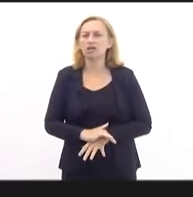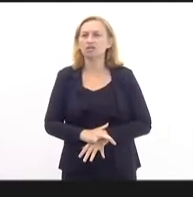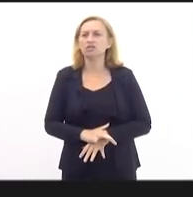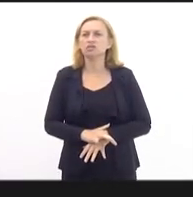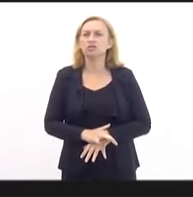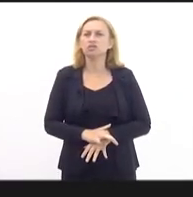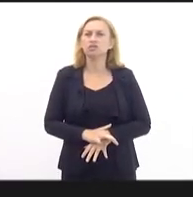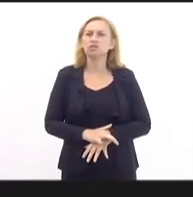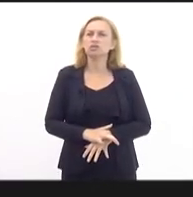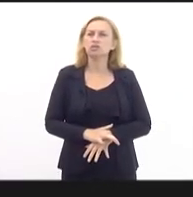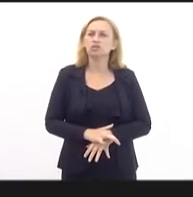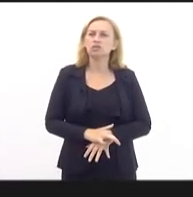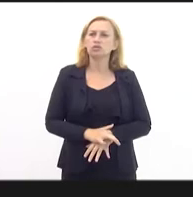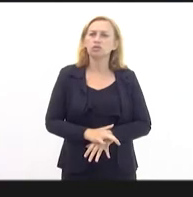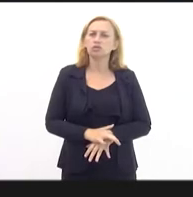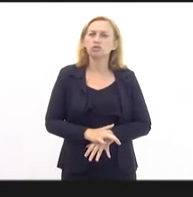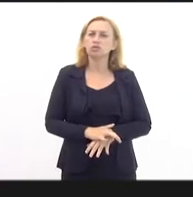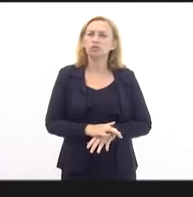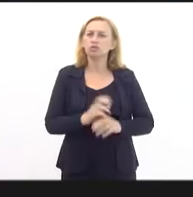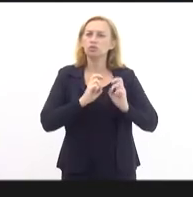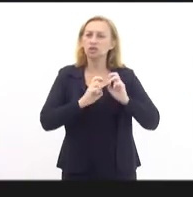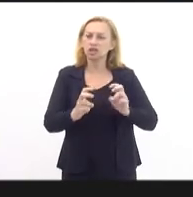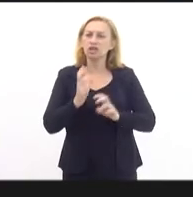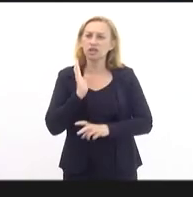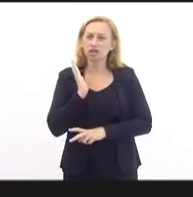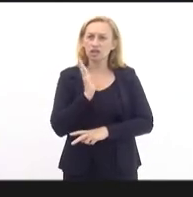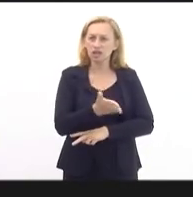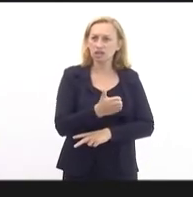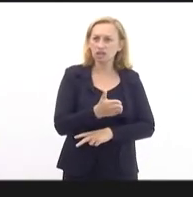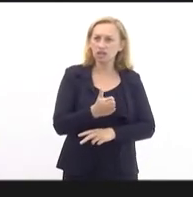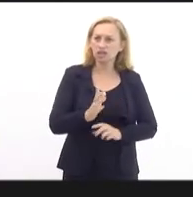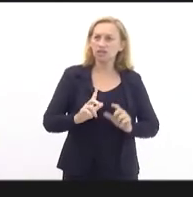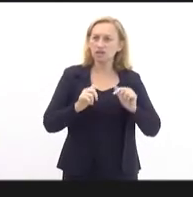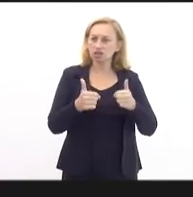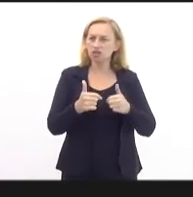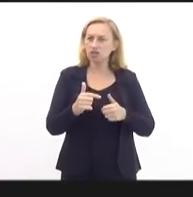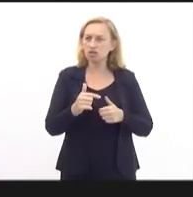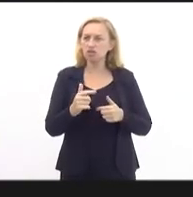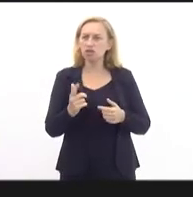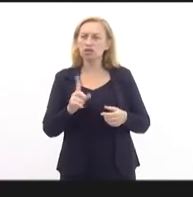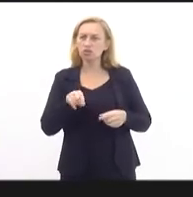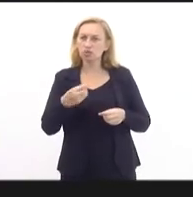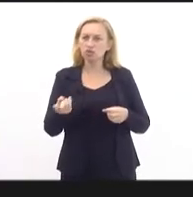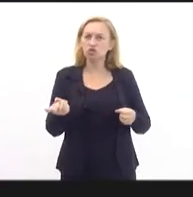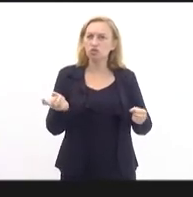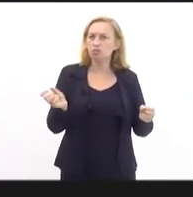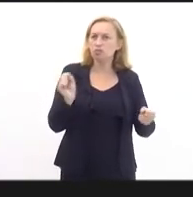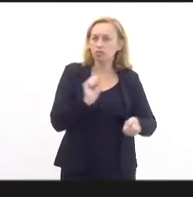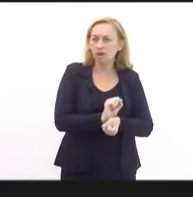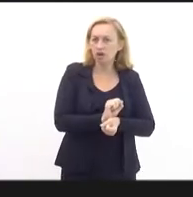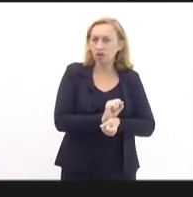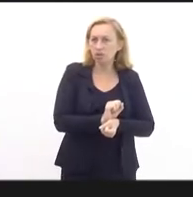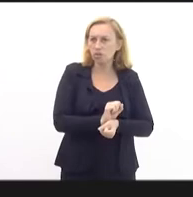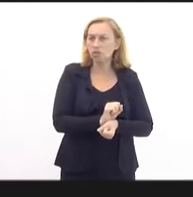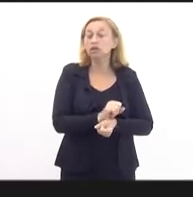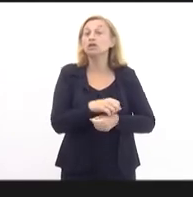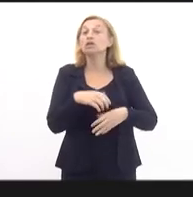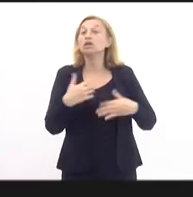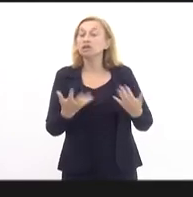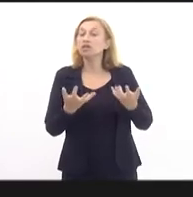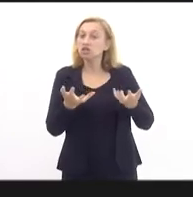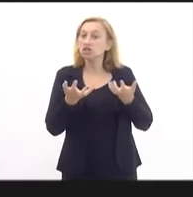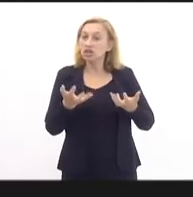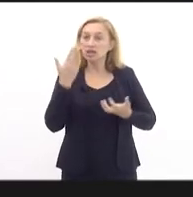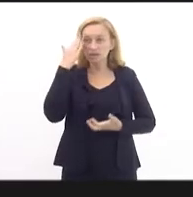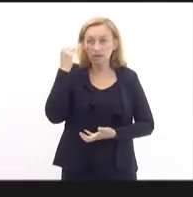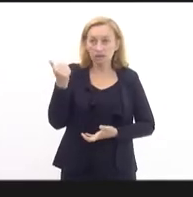tava funcionando, quanto depois, né? Por conta também que ela falou dos vagões, né? Então, a gente queria